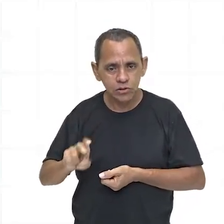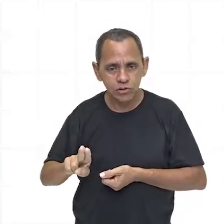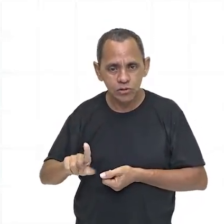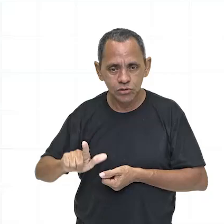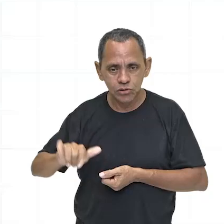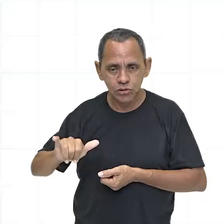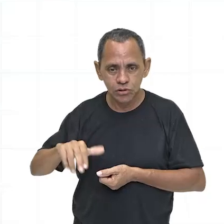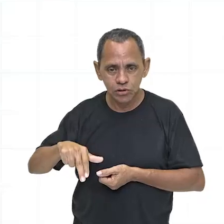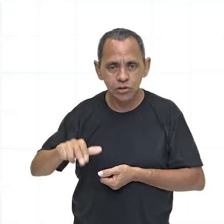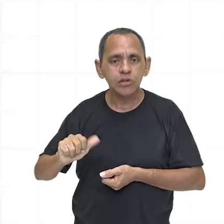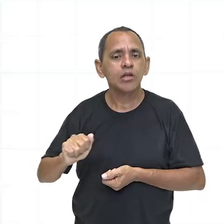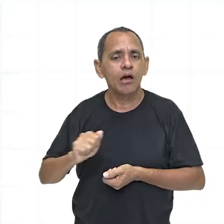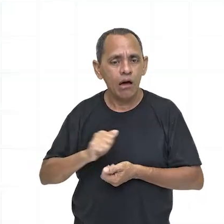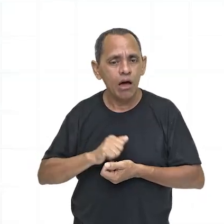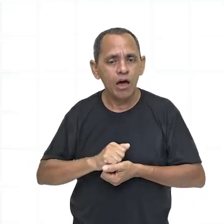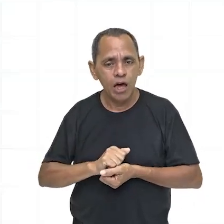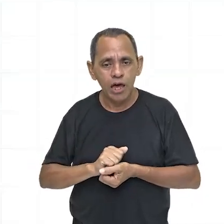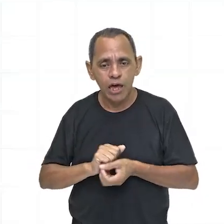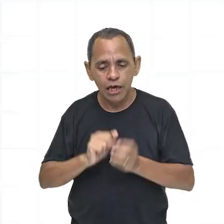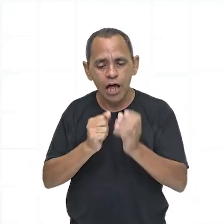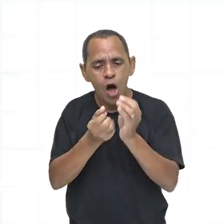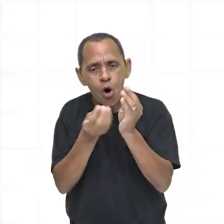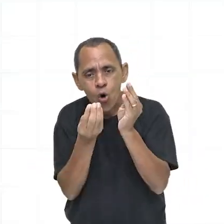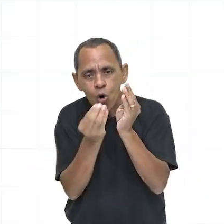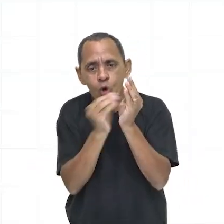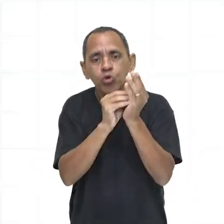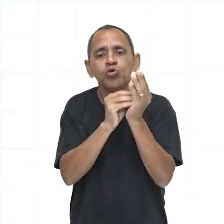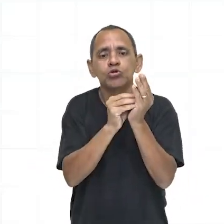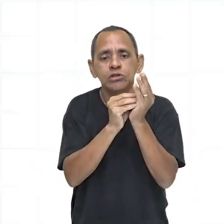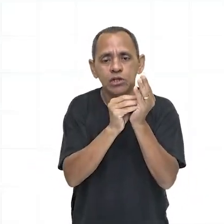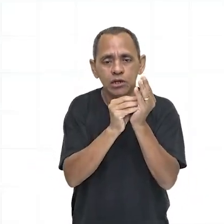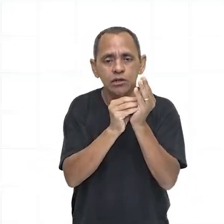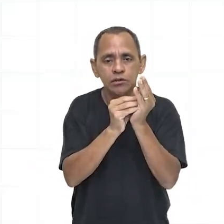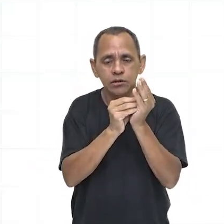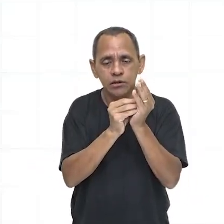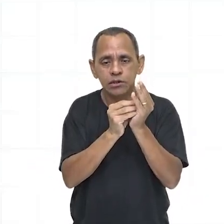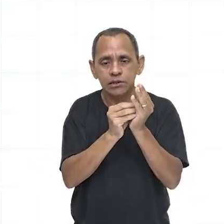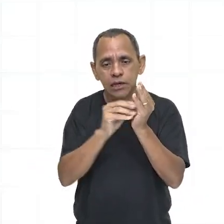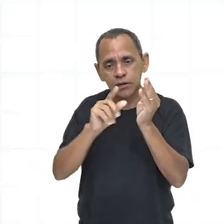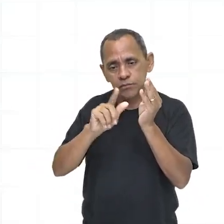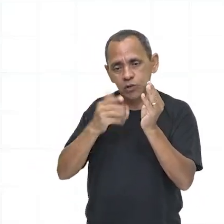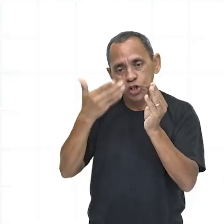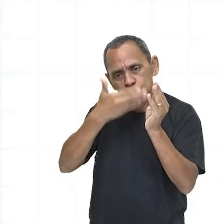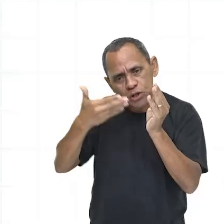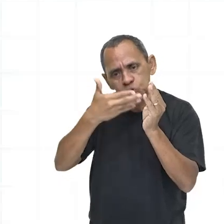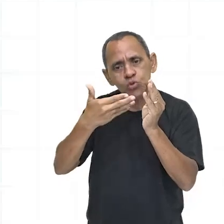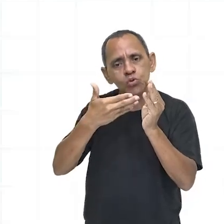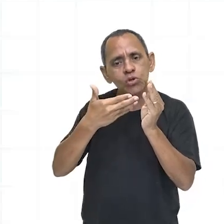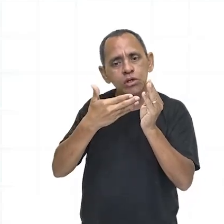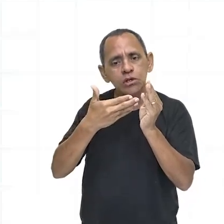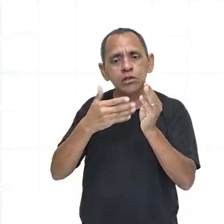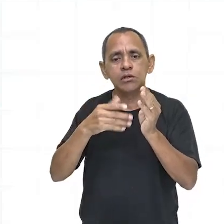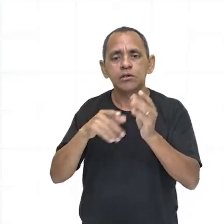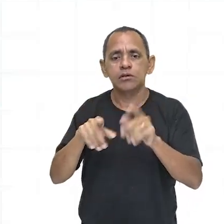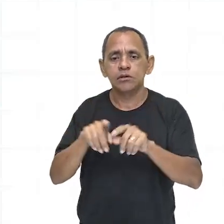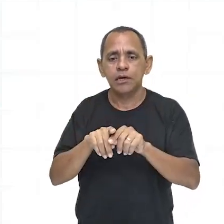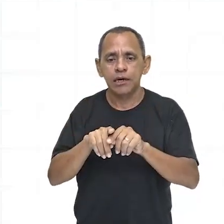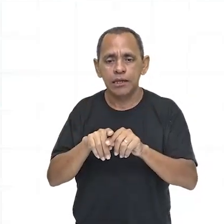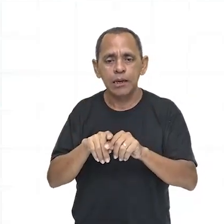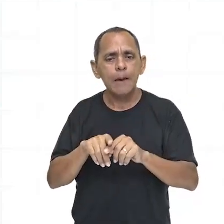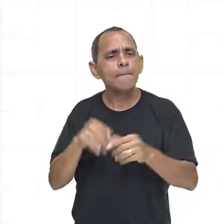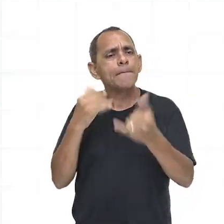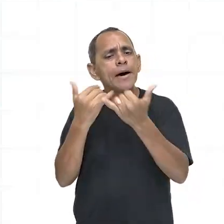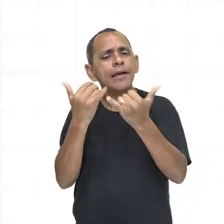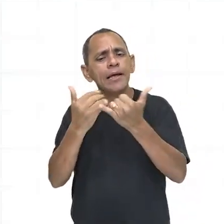certo? Ela faz como se fosse uma fechadura, né? Uma chave onde ela vai abrir a porta da célula